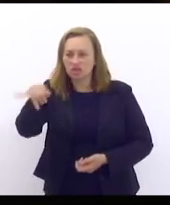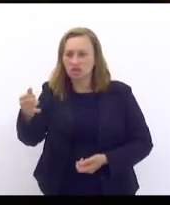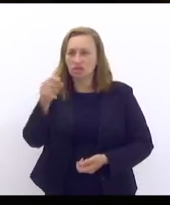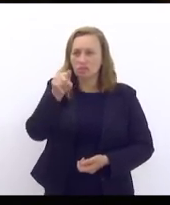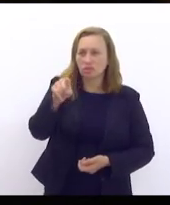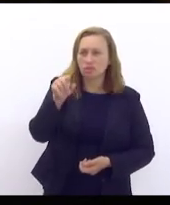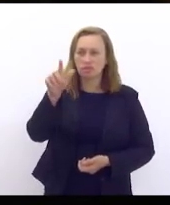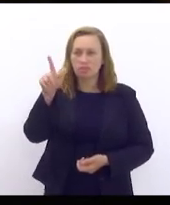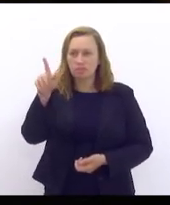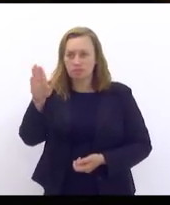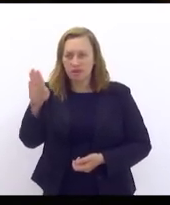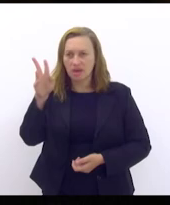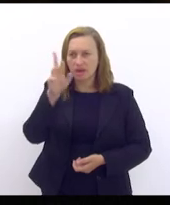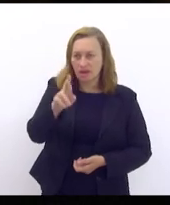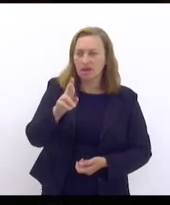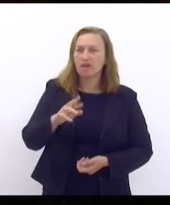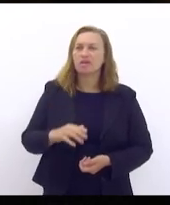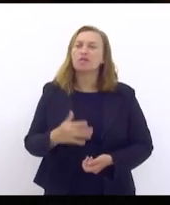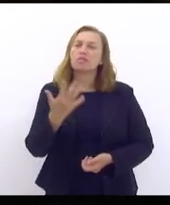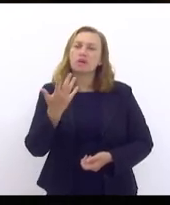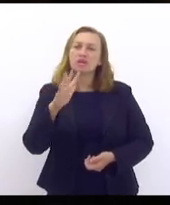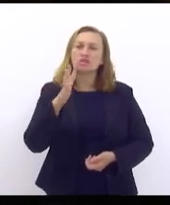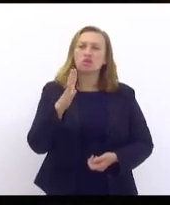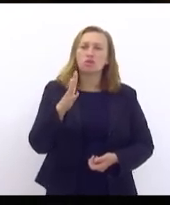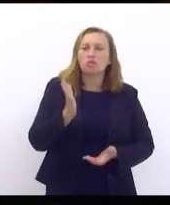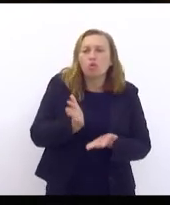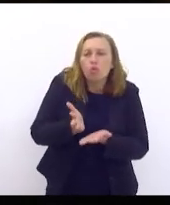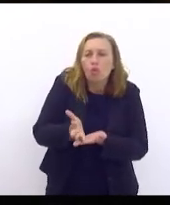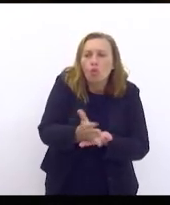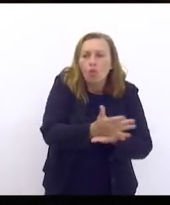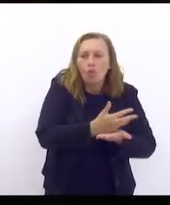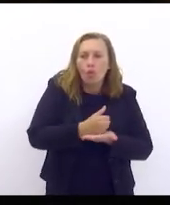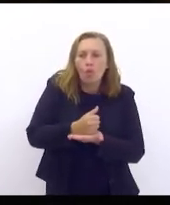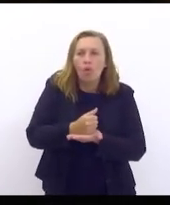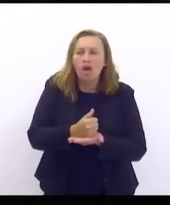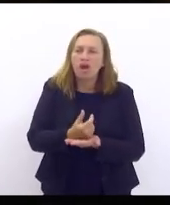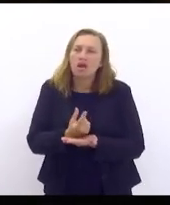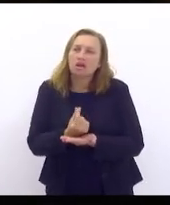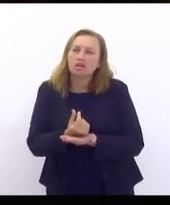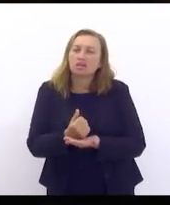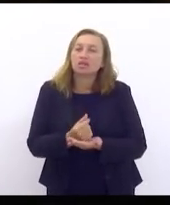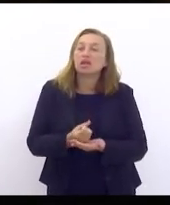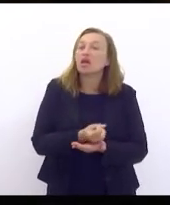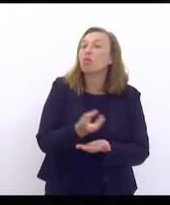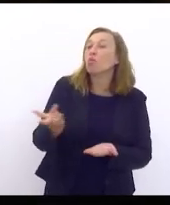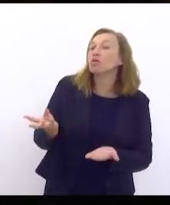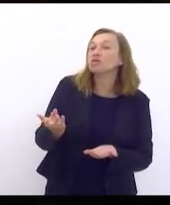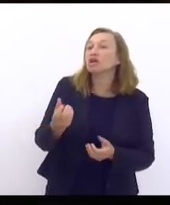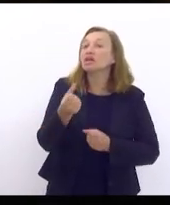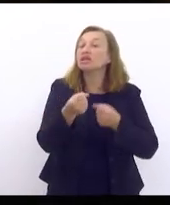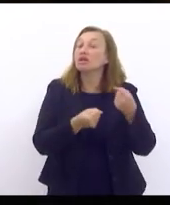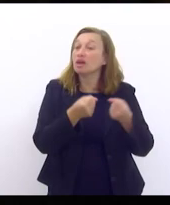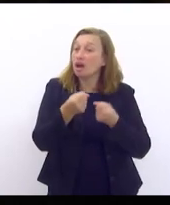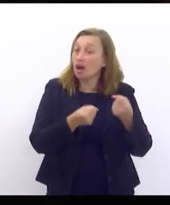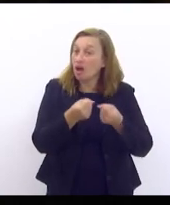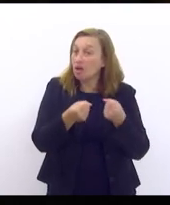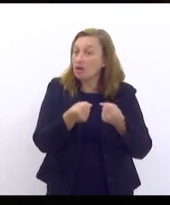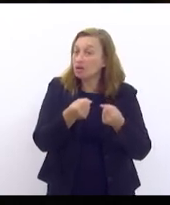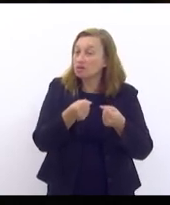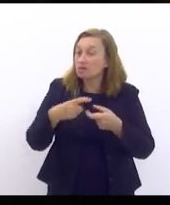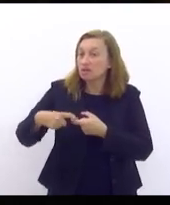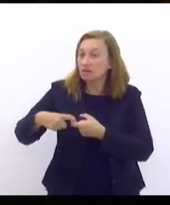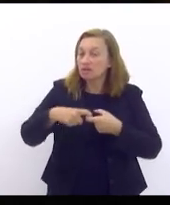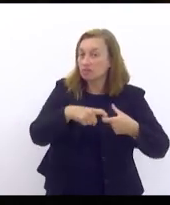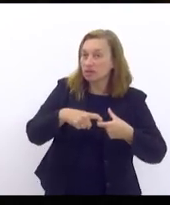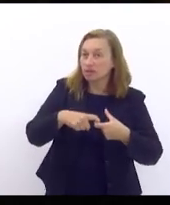itatiaia.rj.gov.br. Tem a estimativa com os valores e a quantidade de carros que vão ser